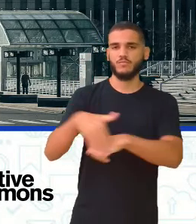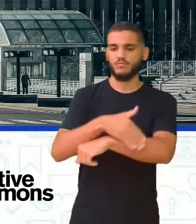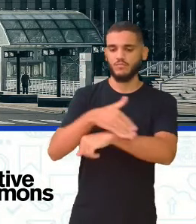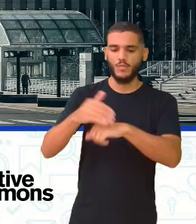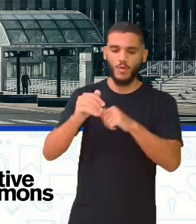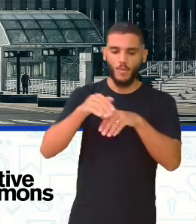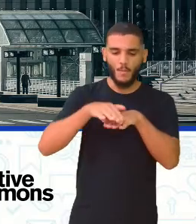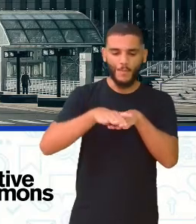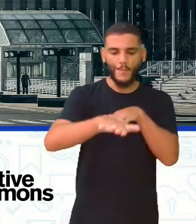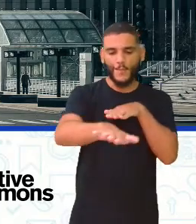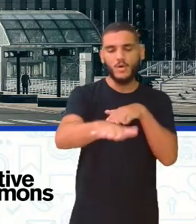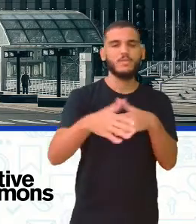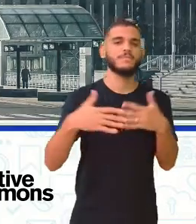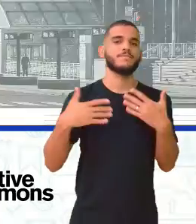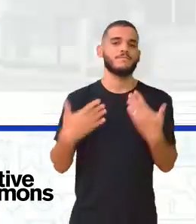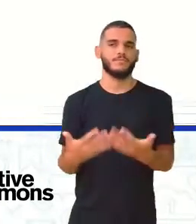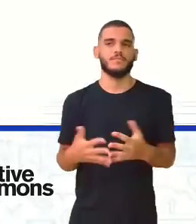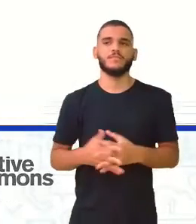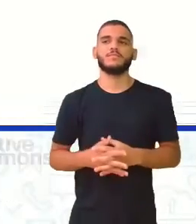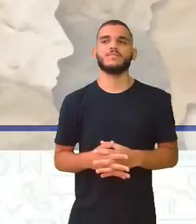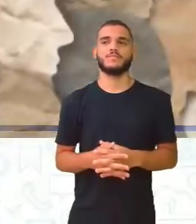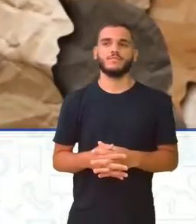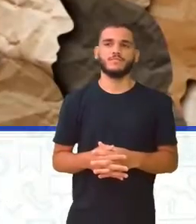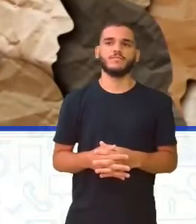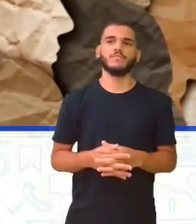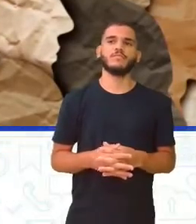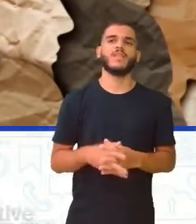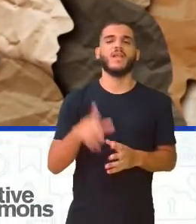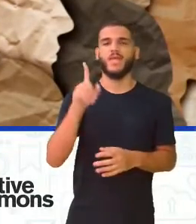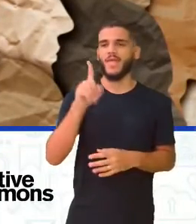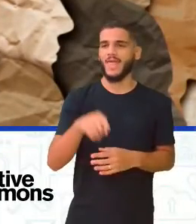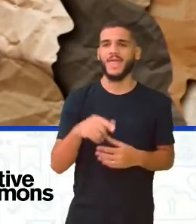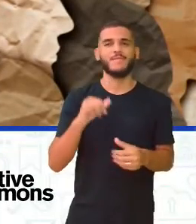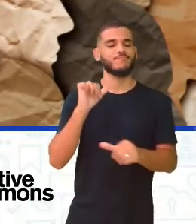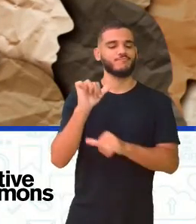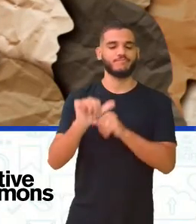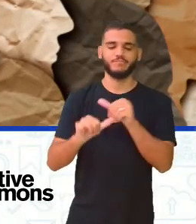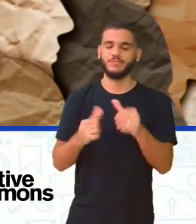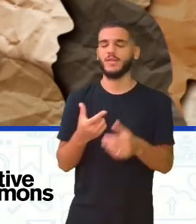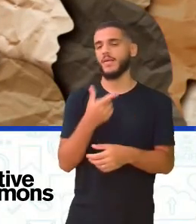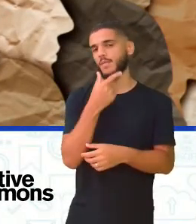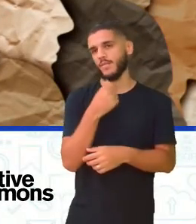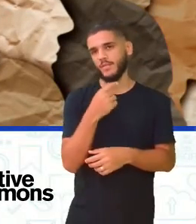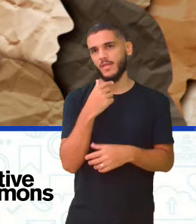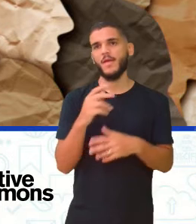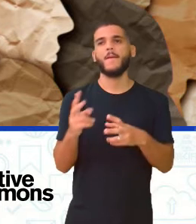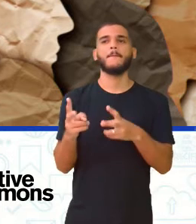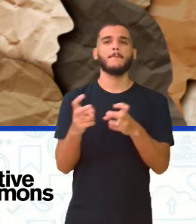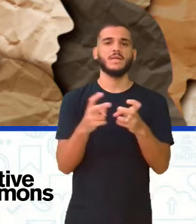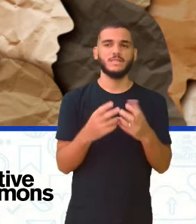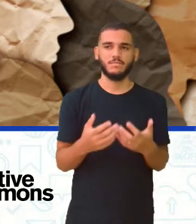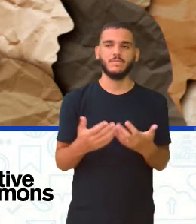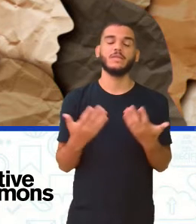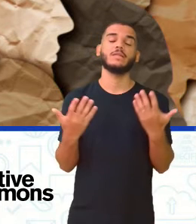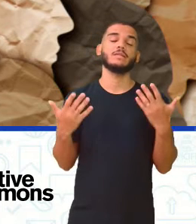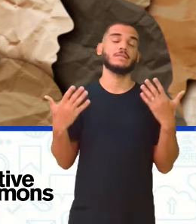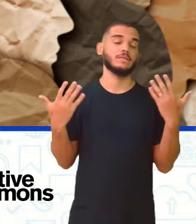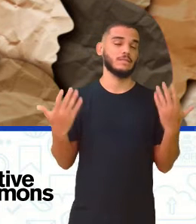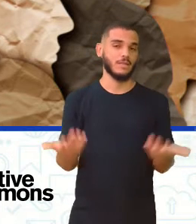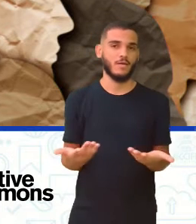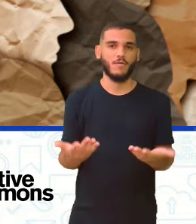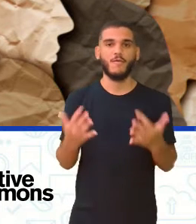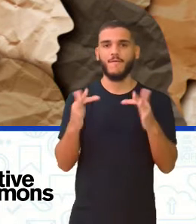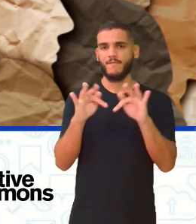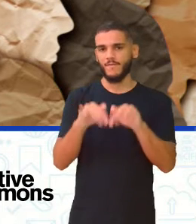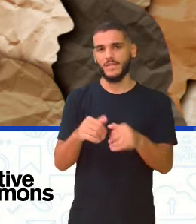criadas pelo ser humano, na paisagem bem artificial. Visto tudo isso, olha o final da nossa aula, como o